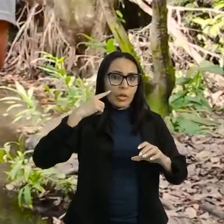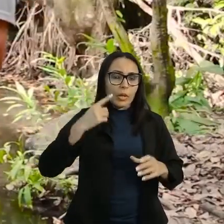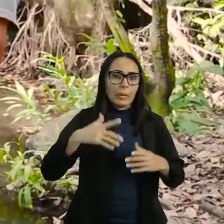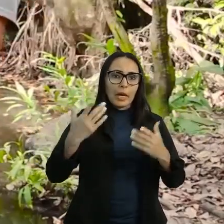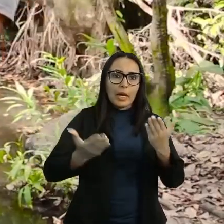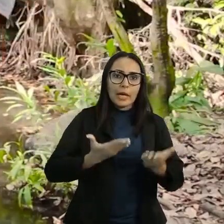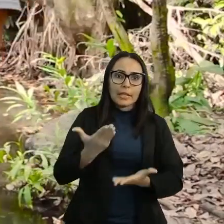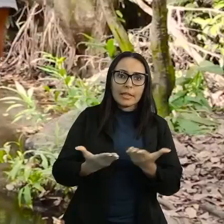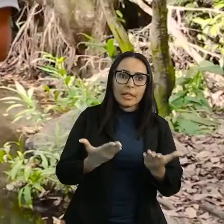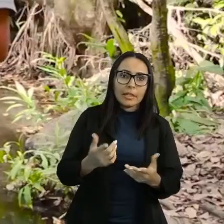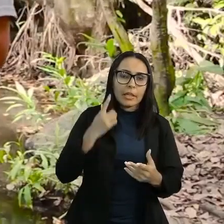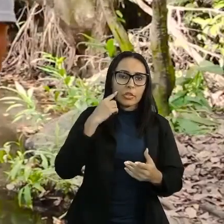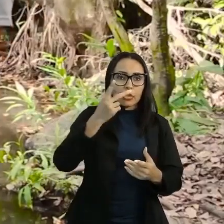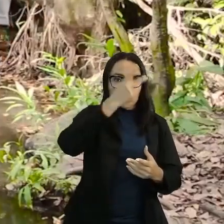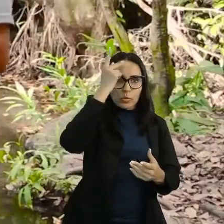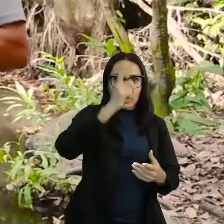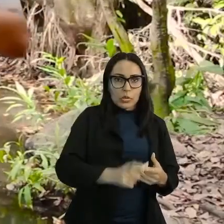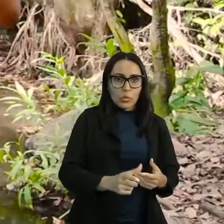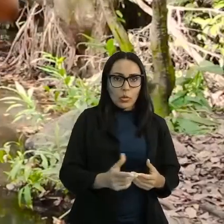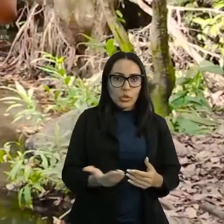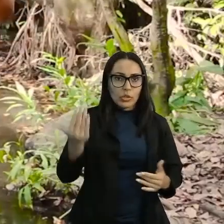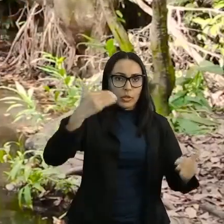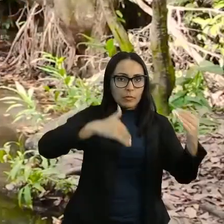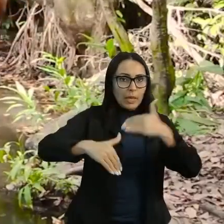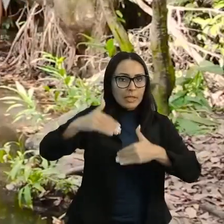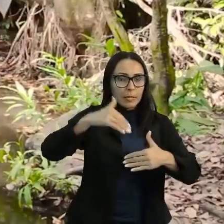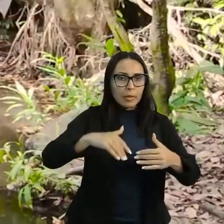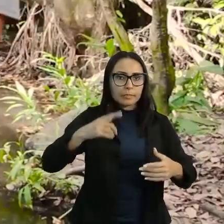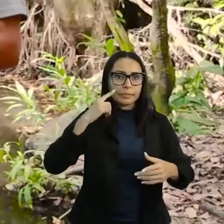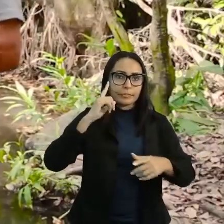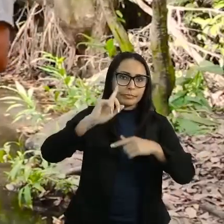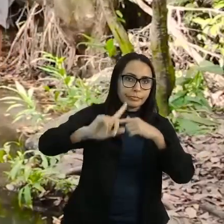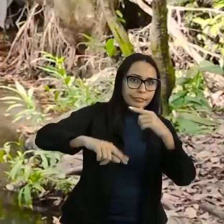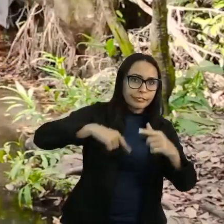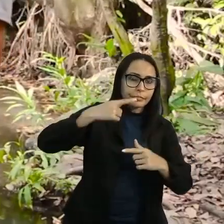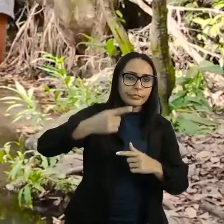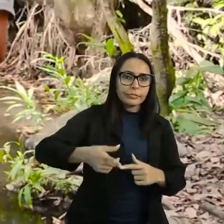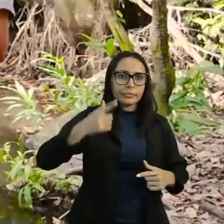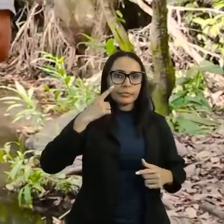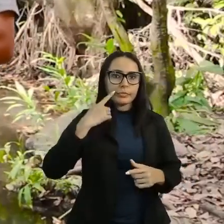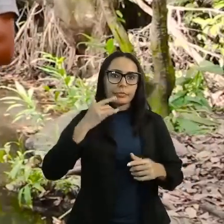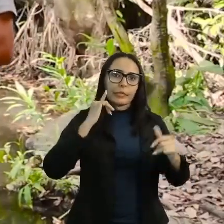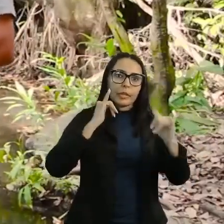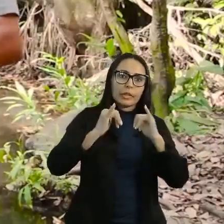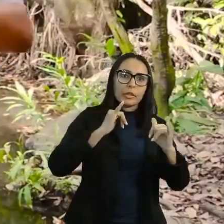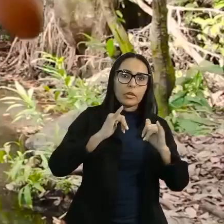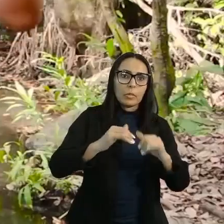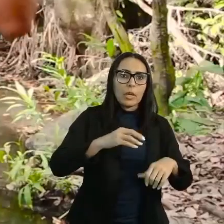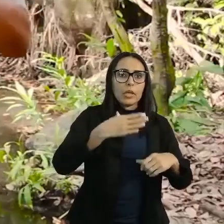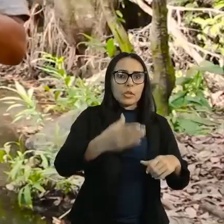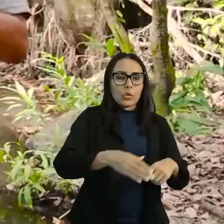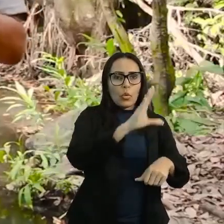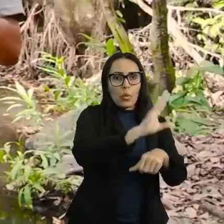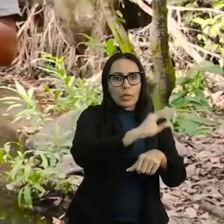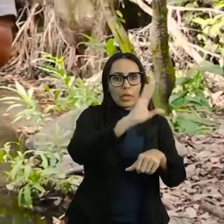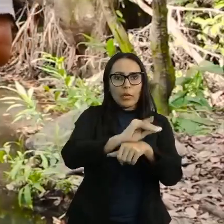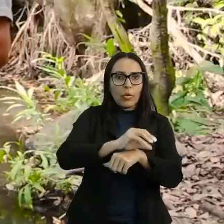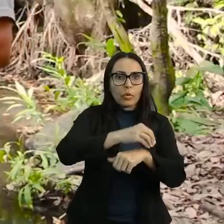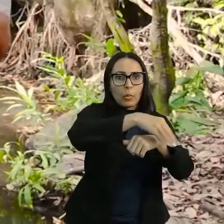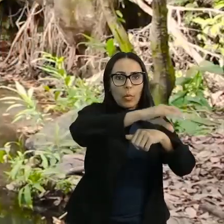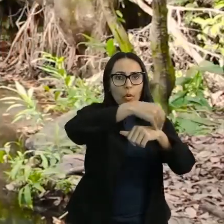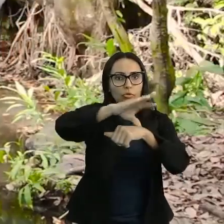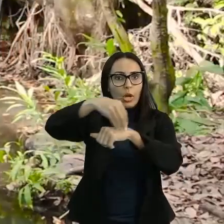eles desenvolvam a sua sustentabilidade pessoal e também a sustentabilidade coletiva da comunidade. Essa é a nossa proposta, é o que a